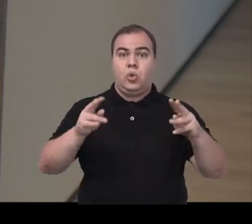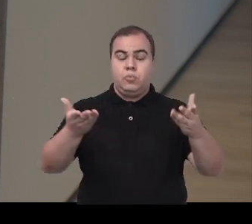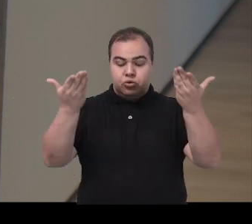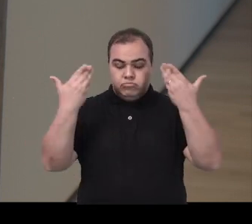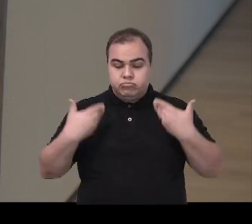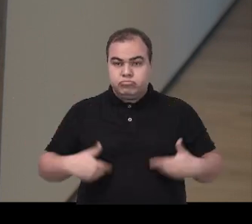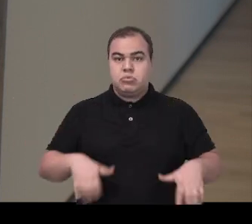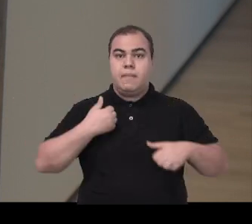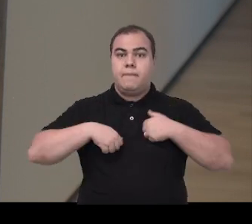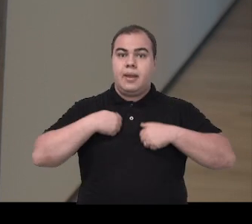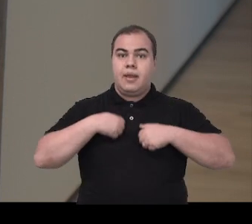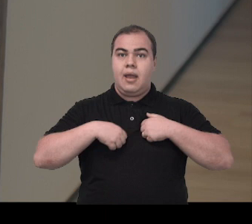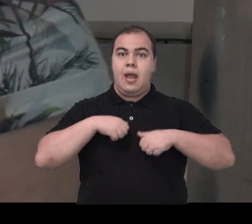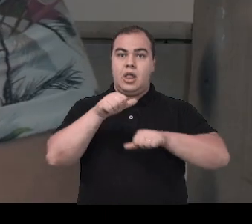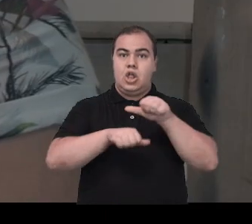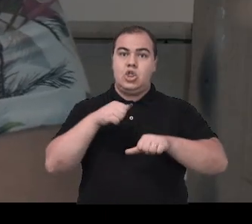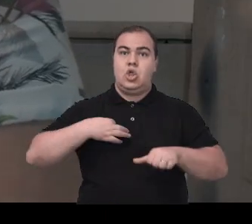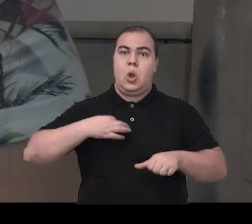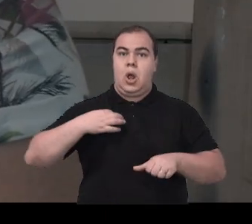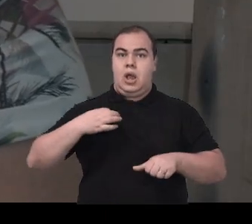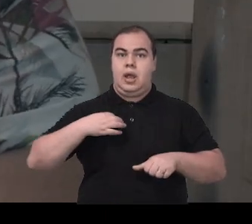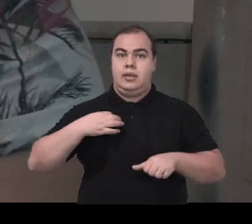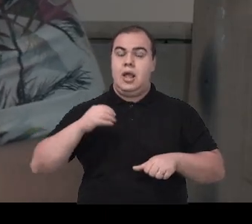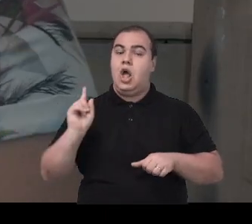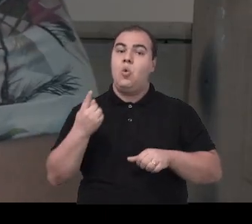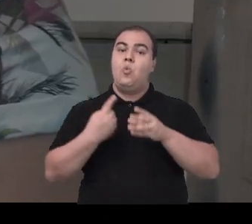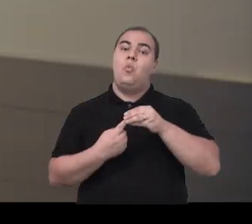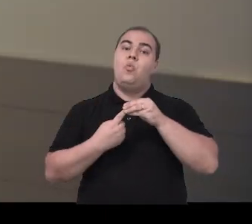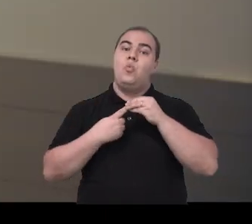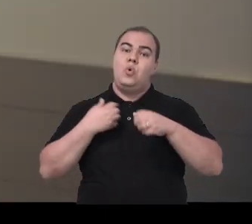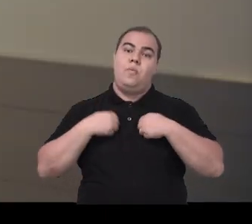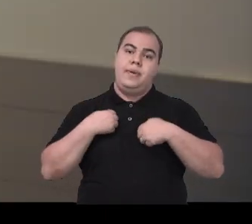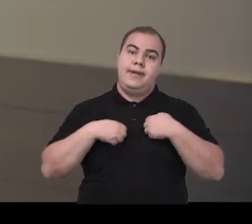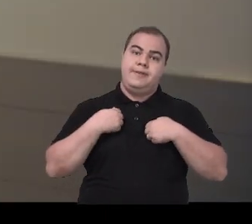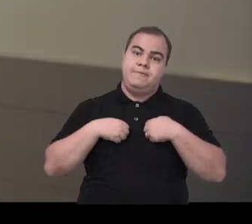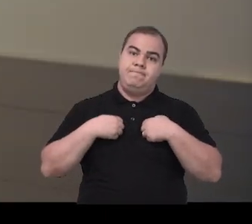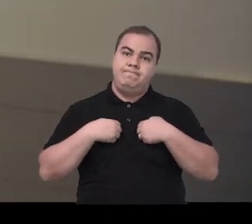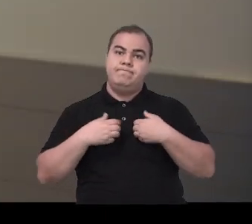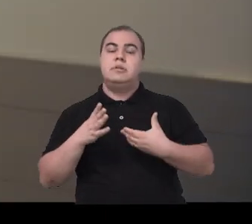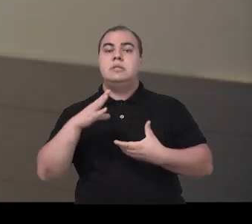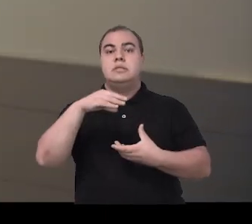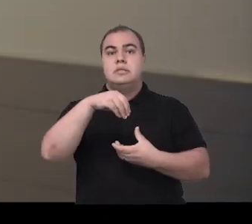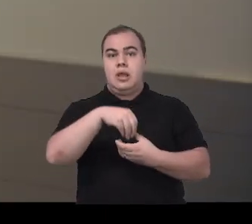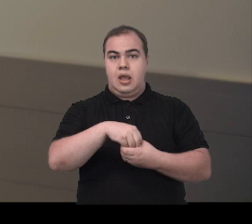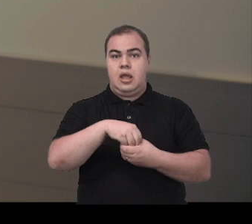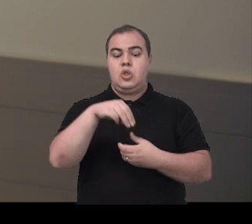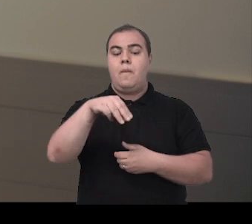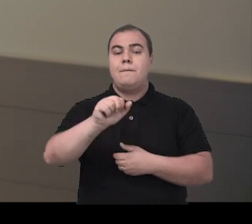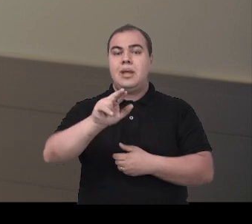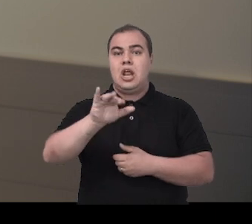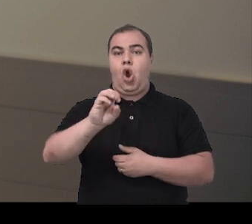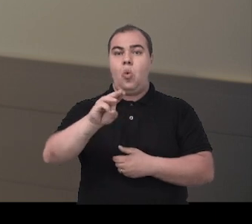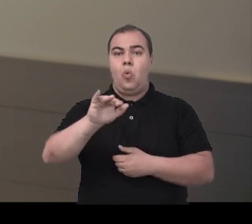mundo banhado e trocado. Porque era o único banho também. Num hospital psiquiátrico, no manicômio, o paciente